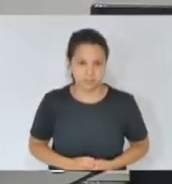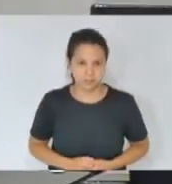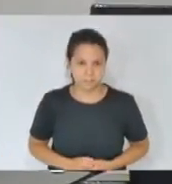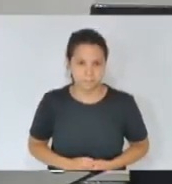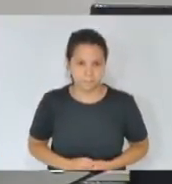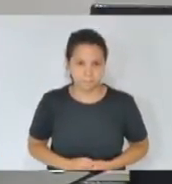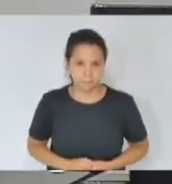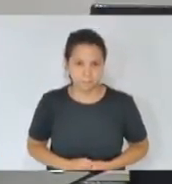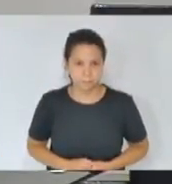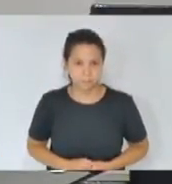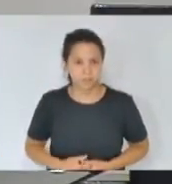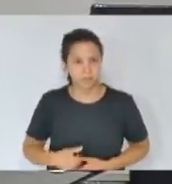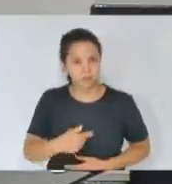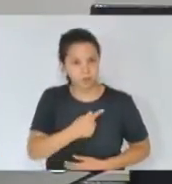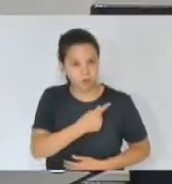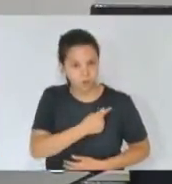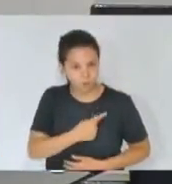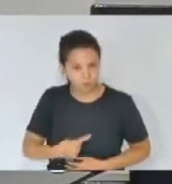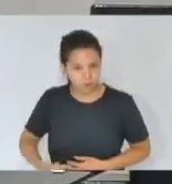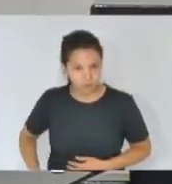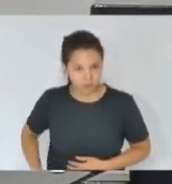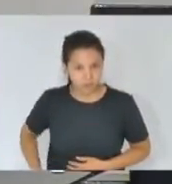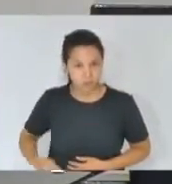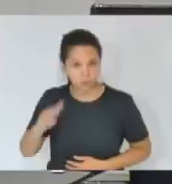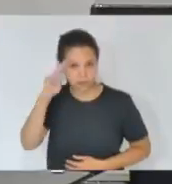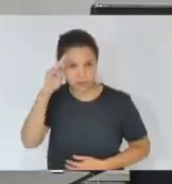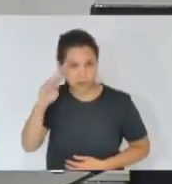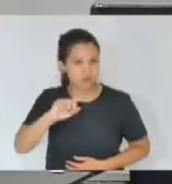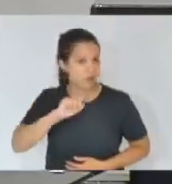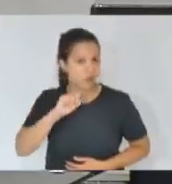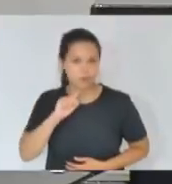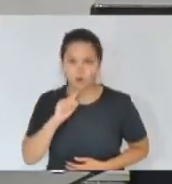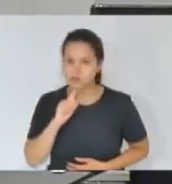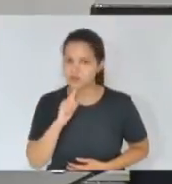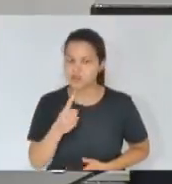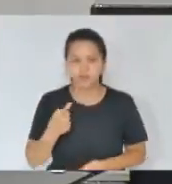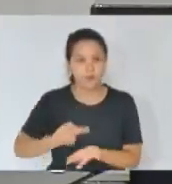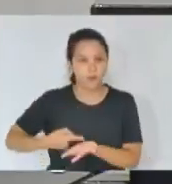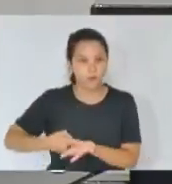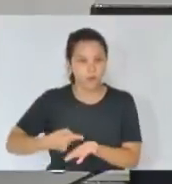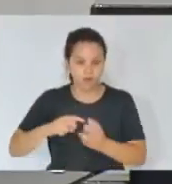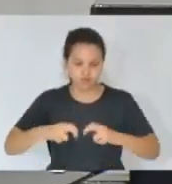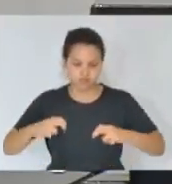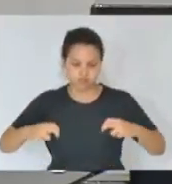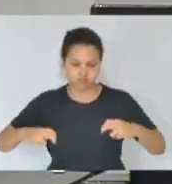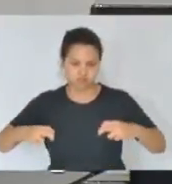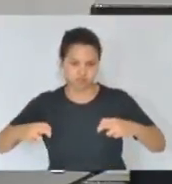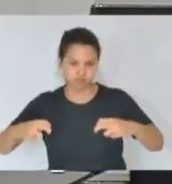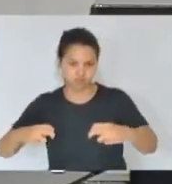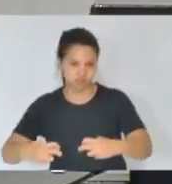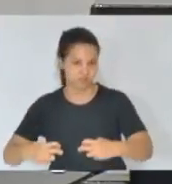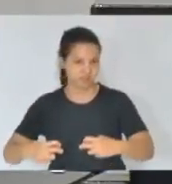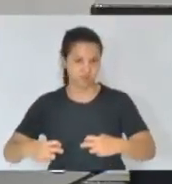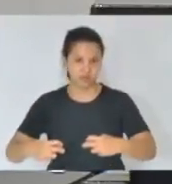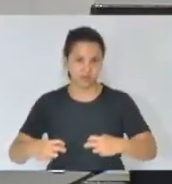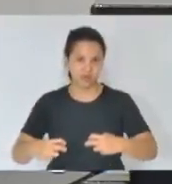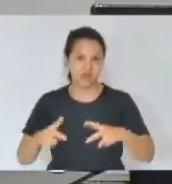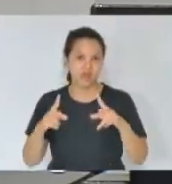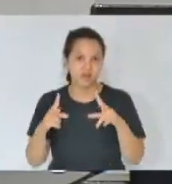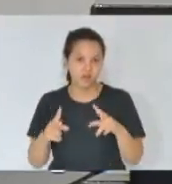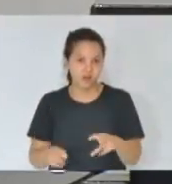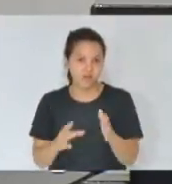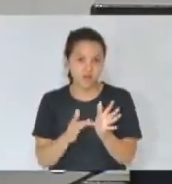O governador não conseguiu juntar uma mesa de apóstolos. Os apóstolos eram